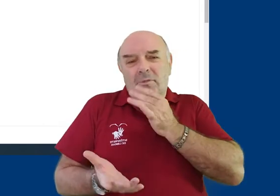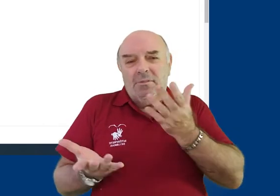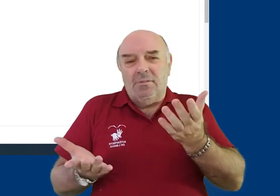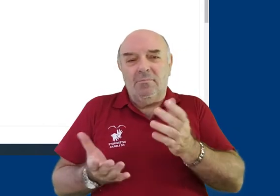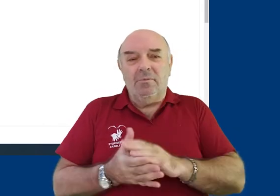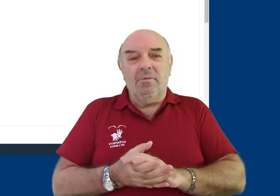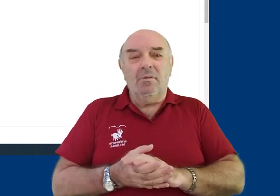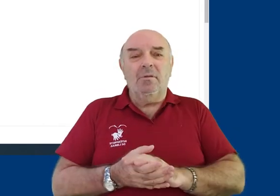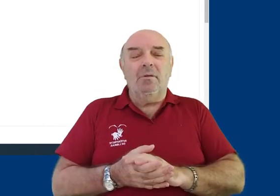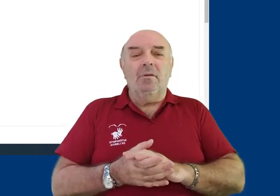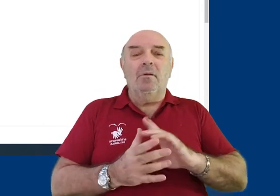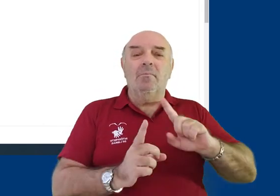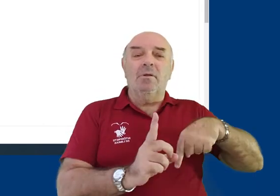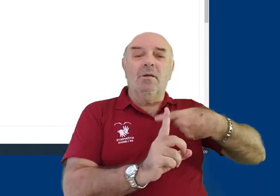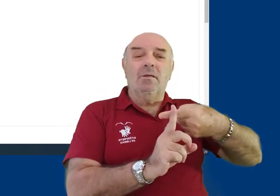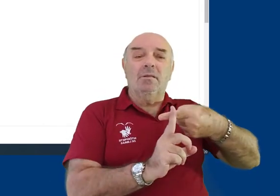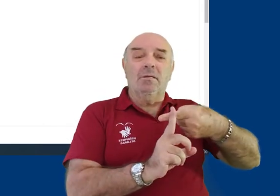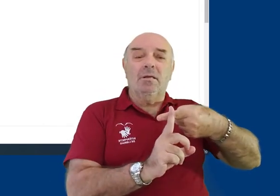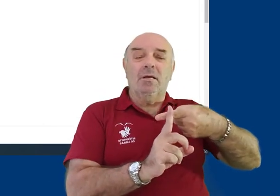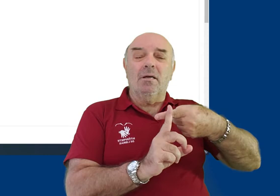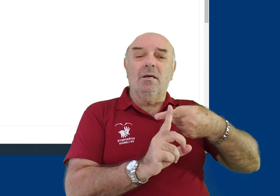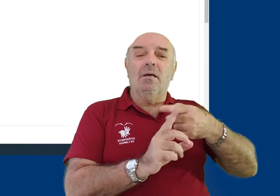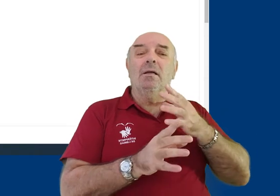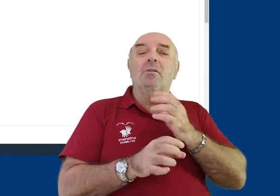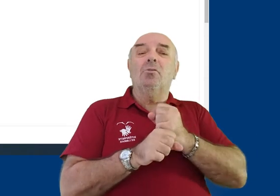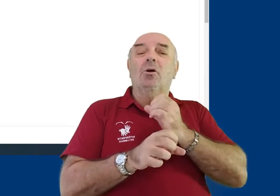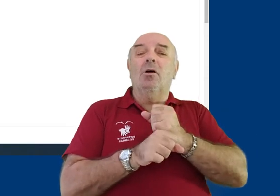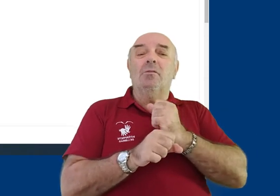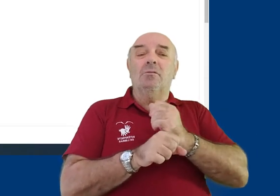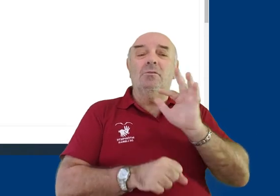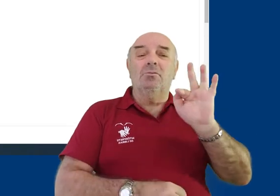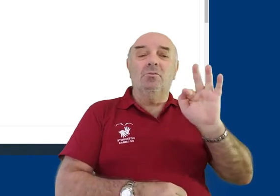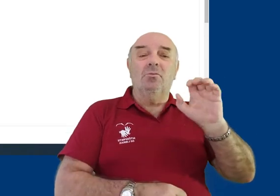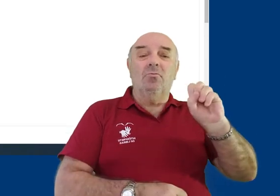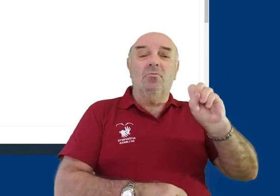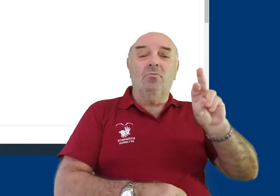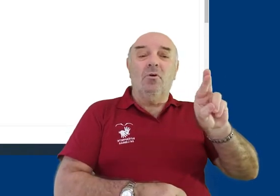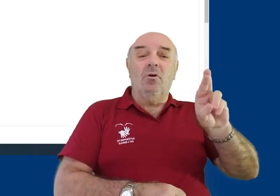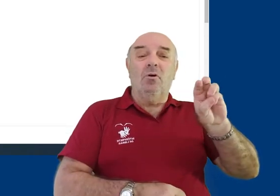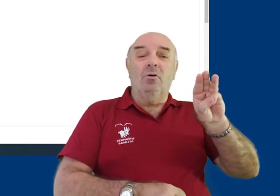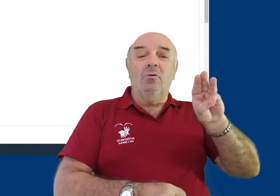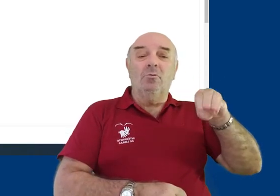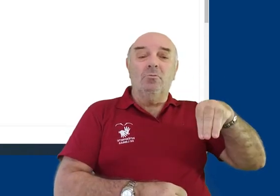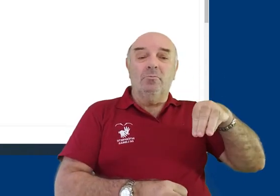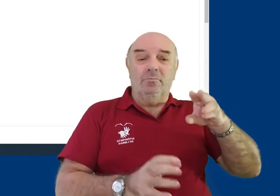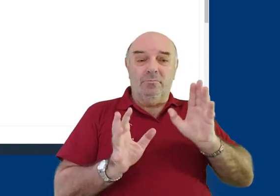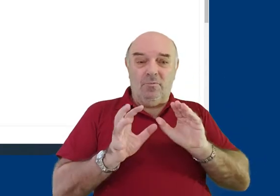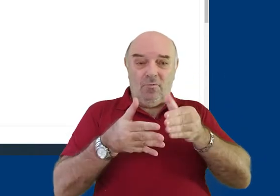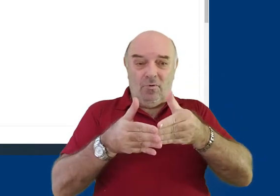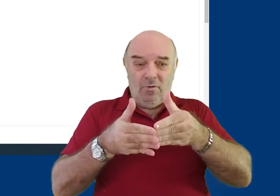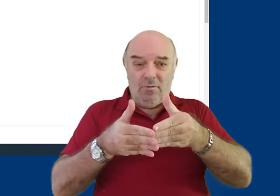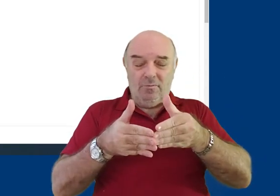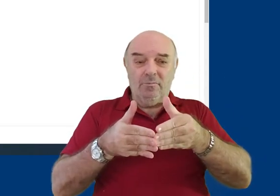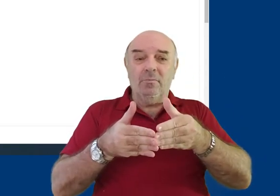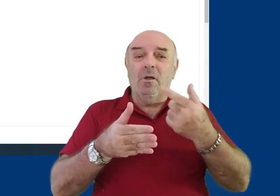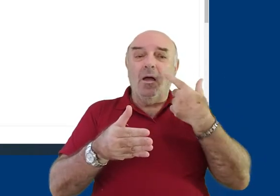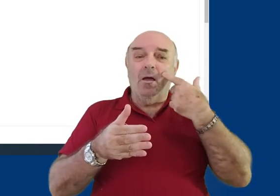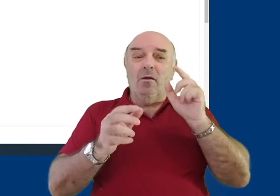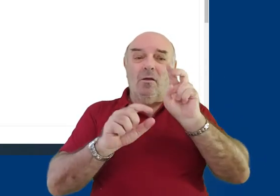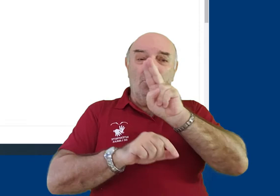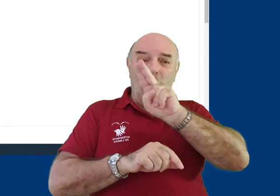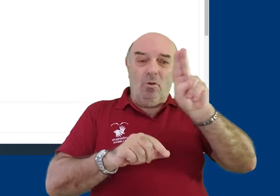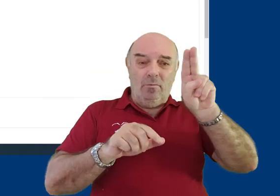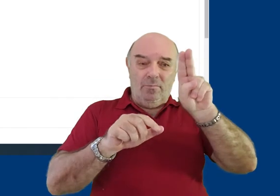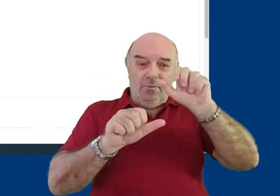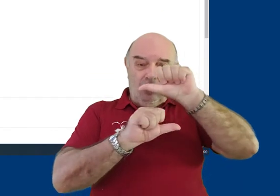O plano, nesse caso, seria agregar as notas de fóruns. Então, vou dar o nome fóruns